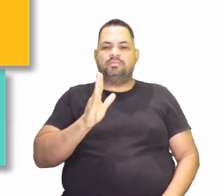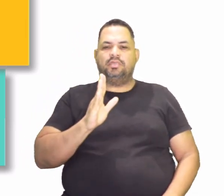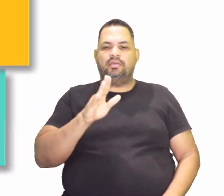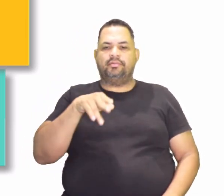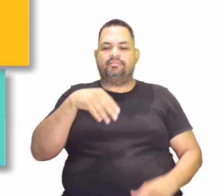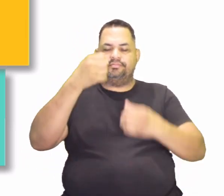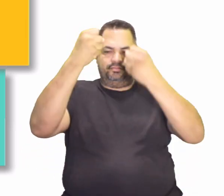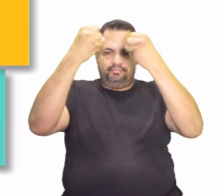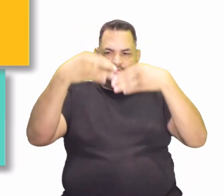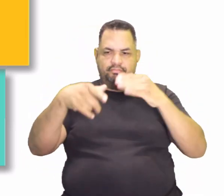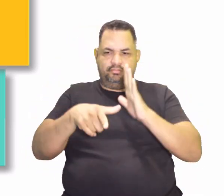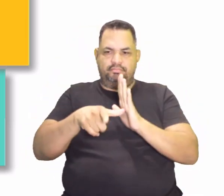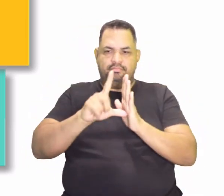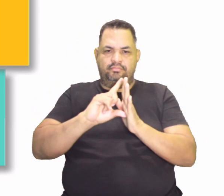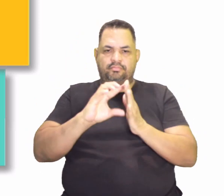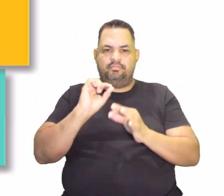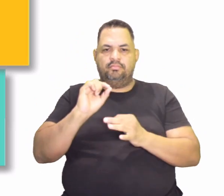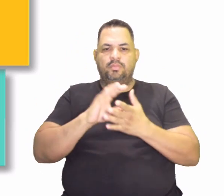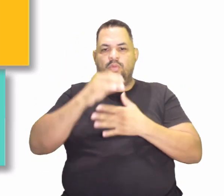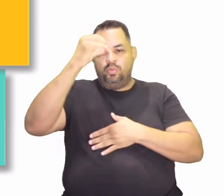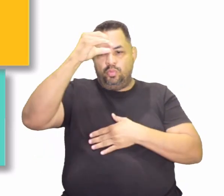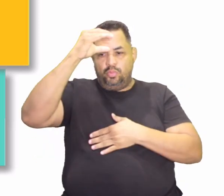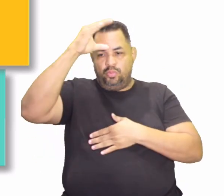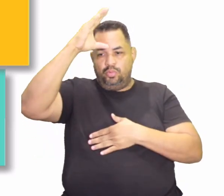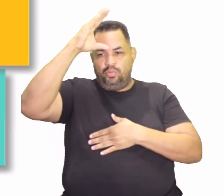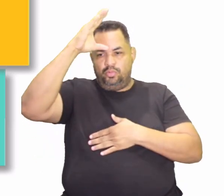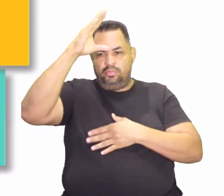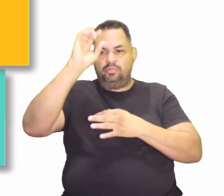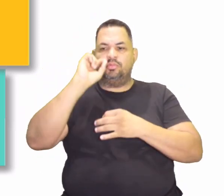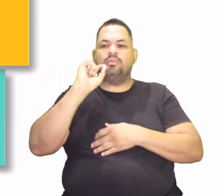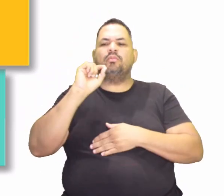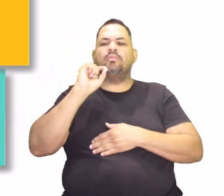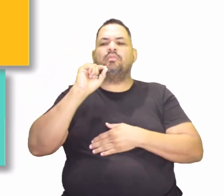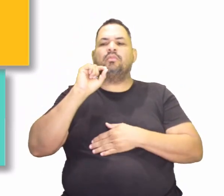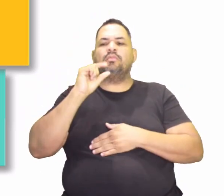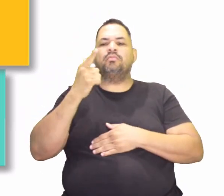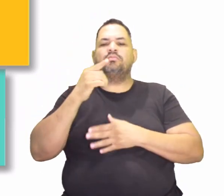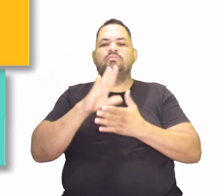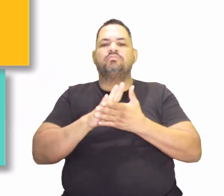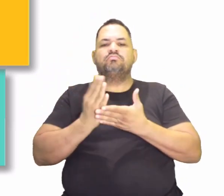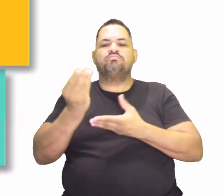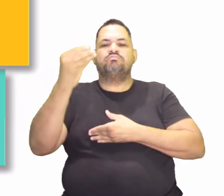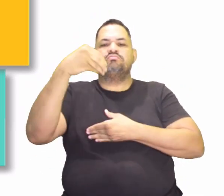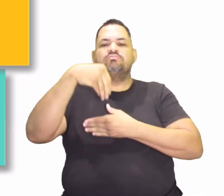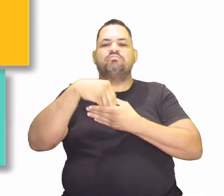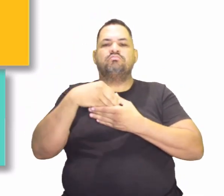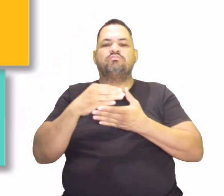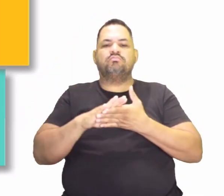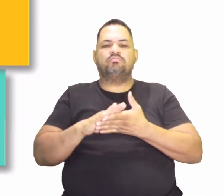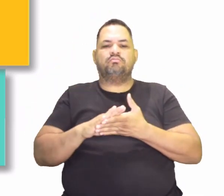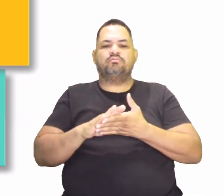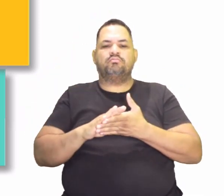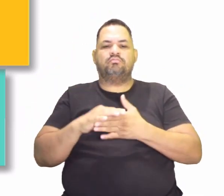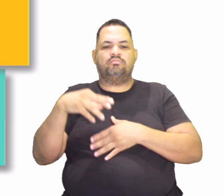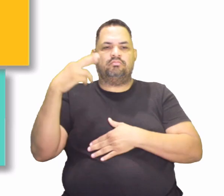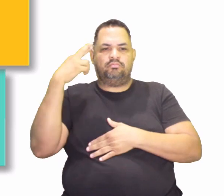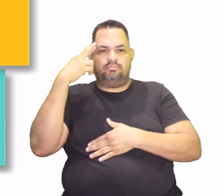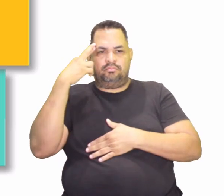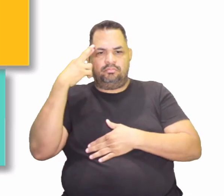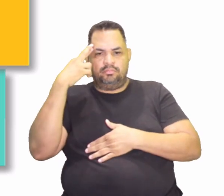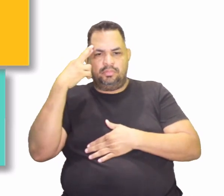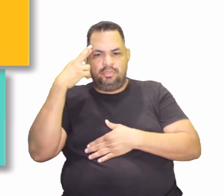isso. O conhecimento, né? O que é o conhecimento nesse meio aí? O